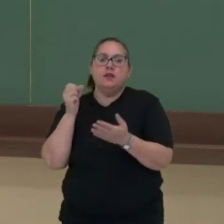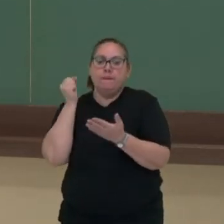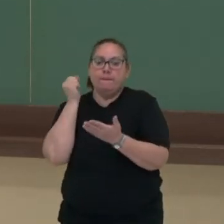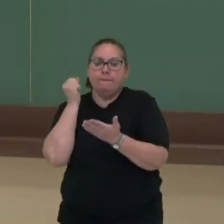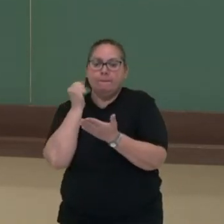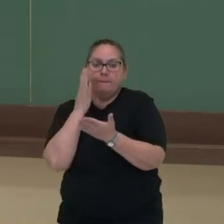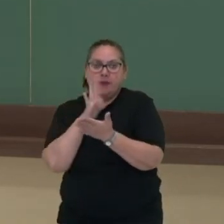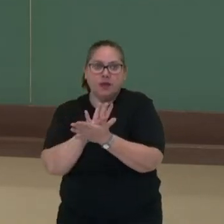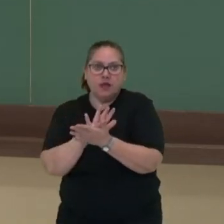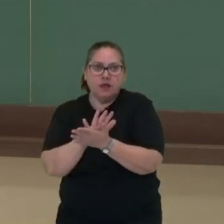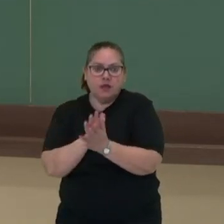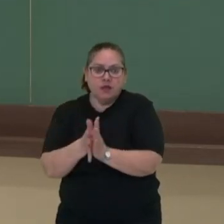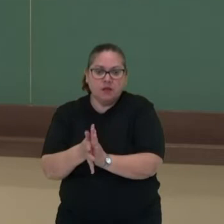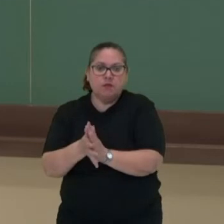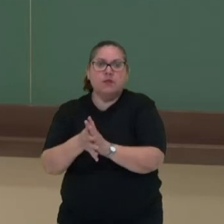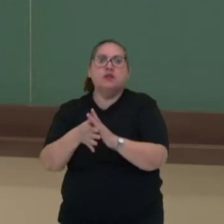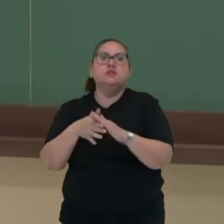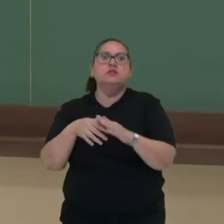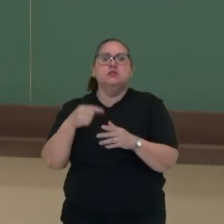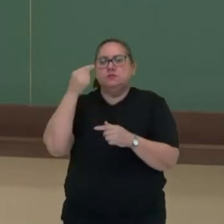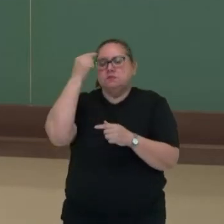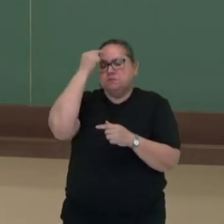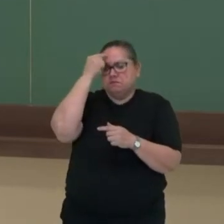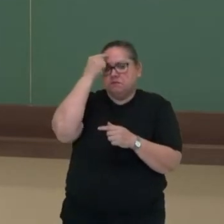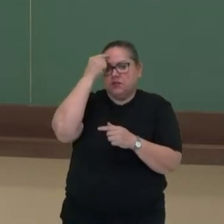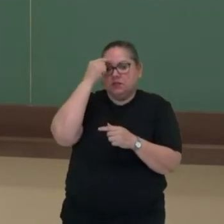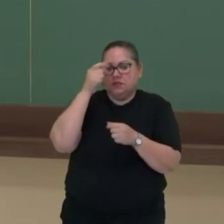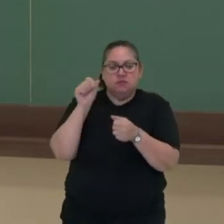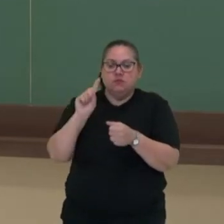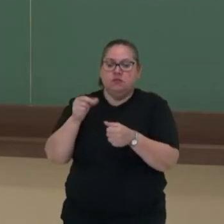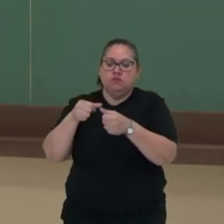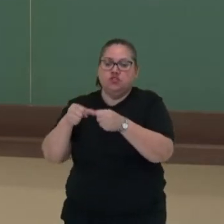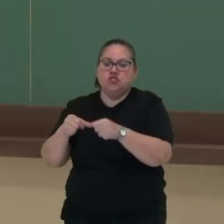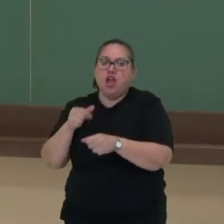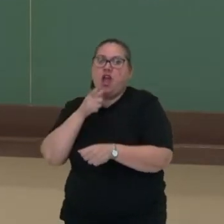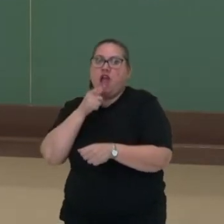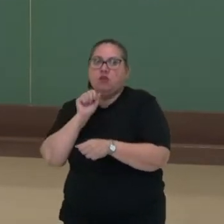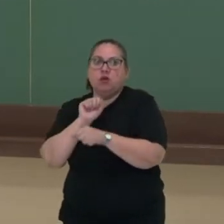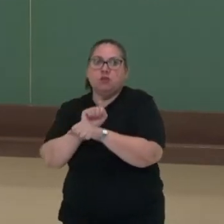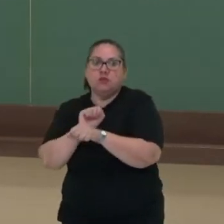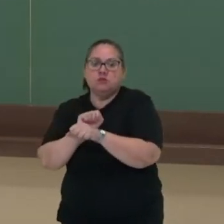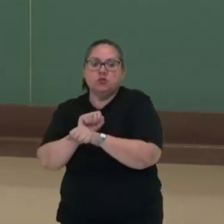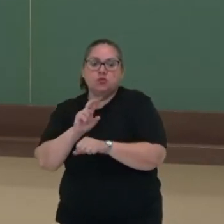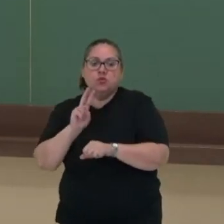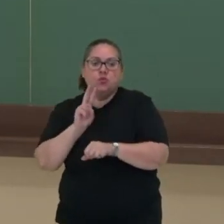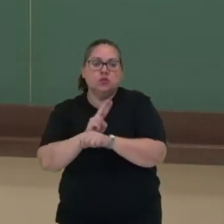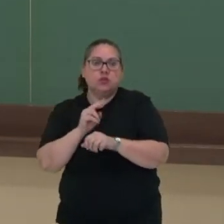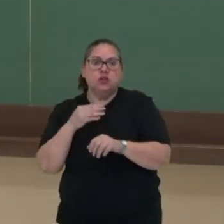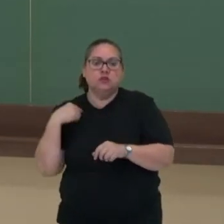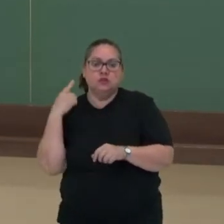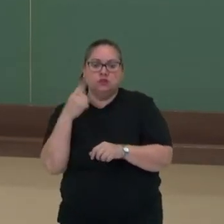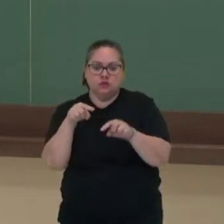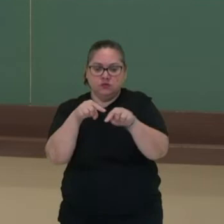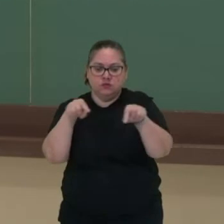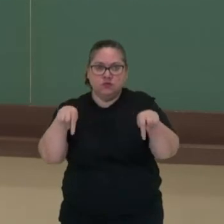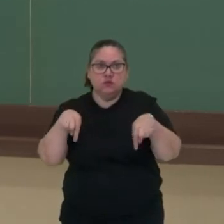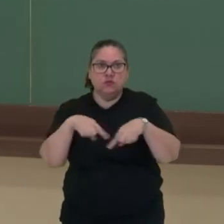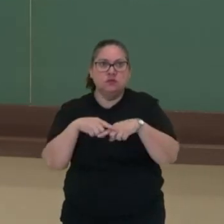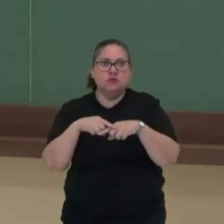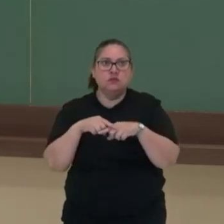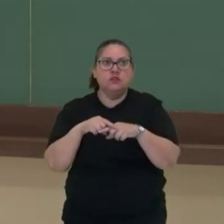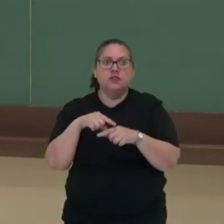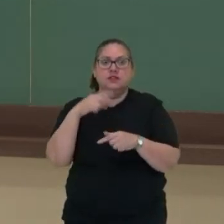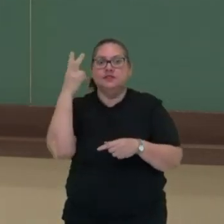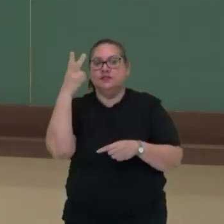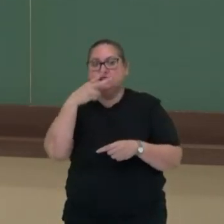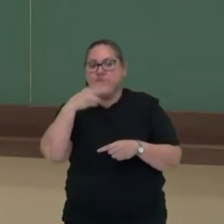eliminar quando tivermos consciência de não deixar a água parada e cuidar dos nossos quintais. Então vamos à nossa